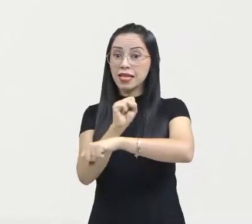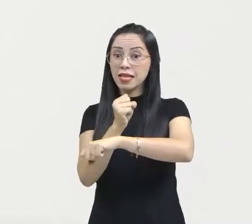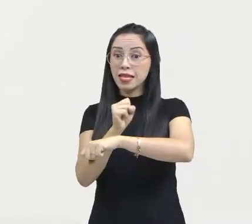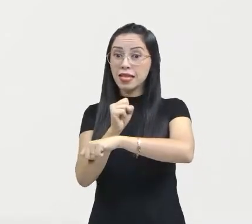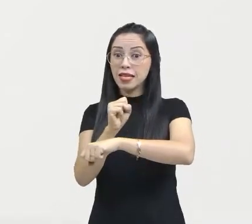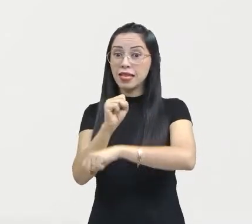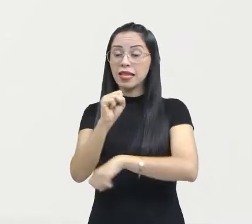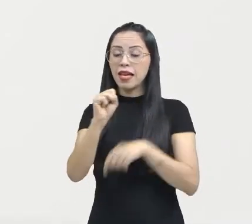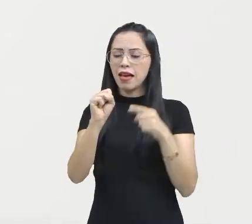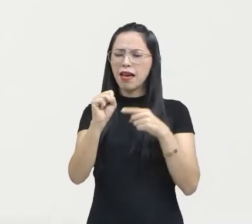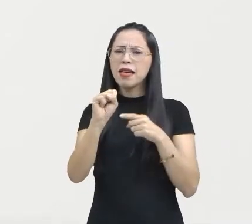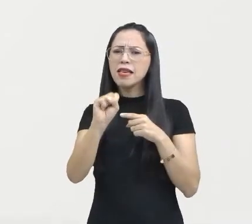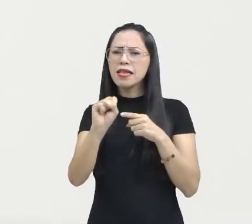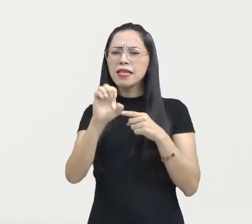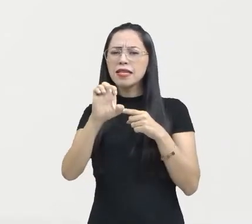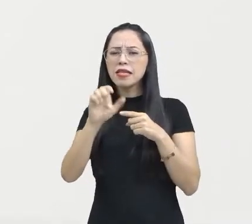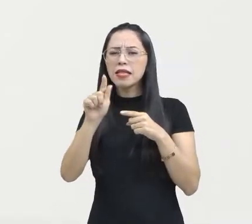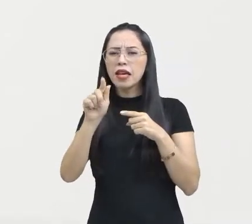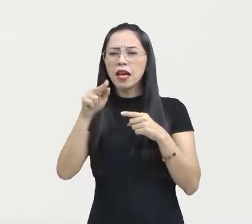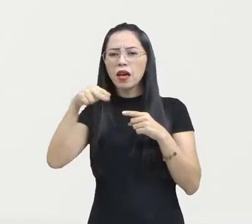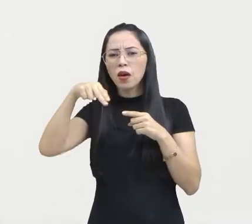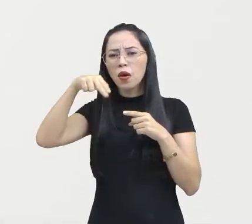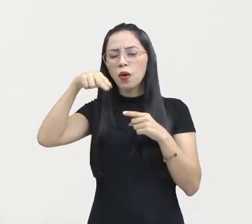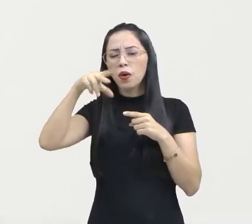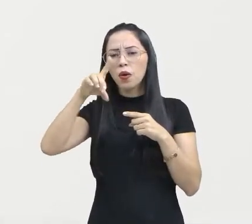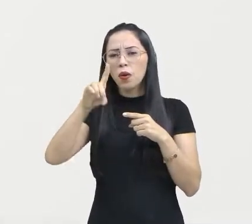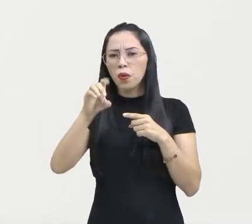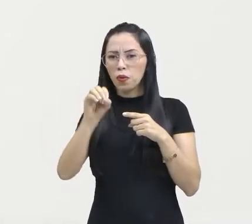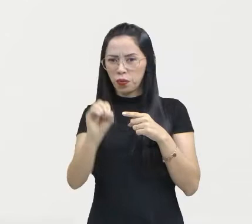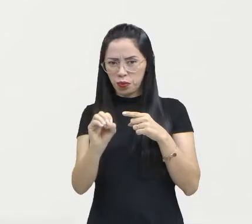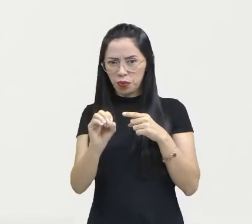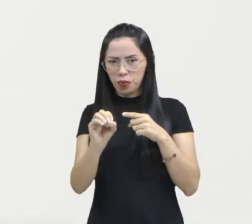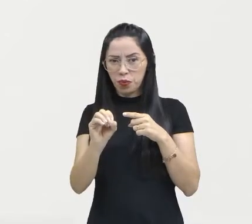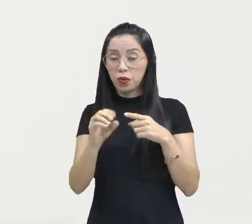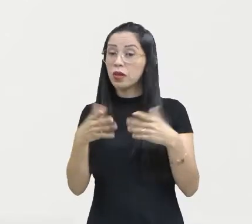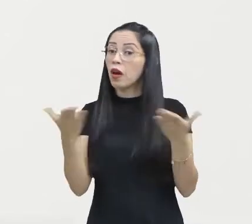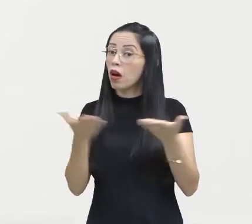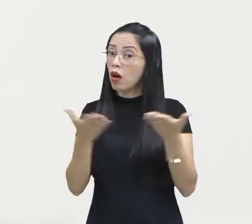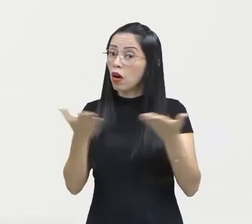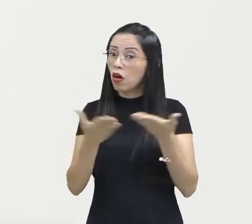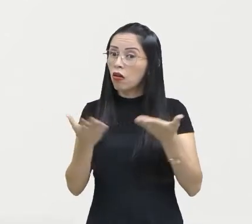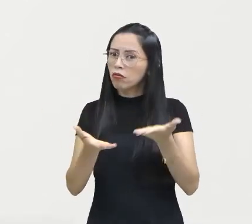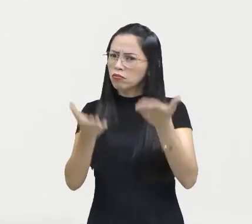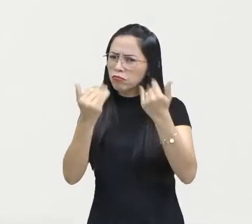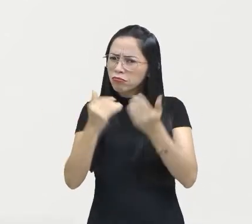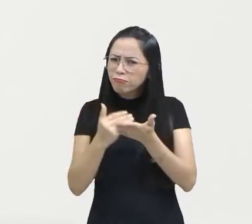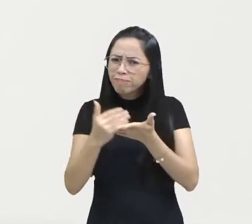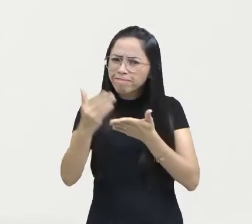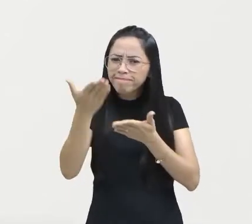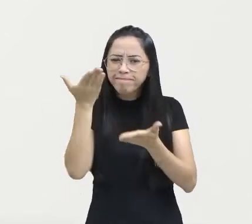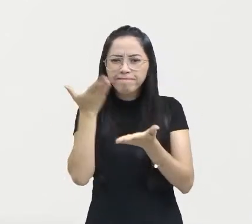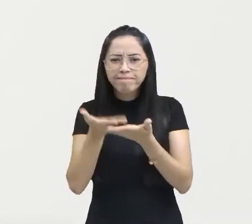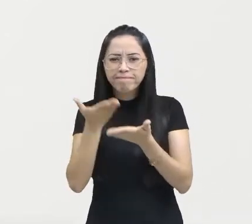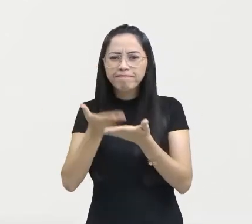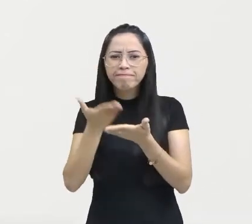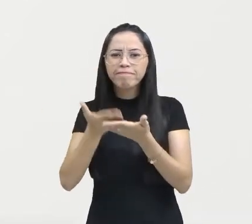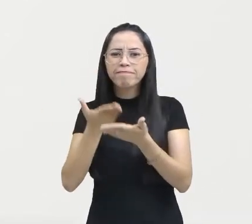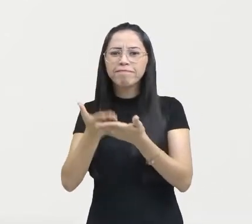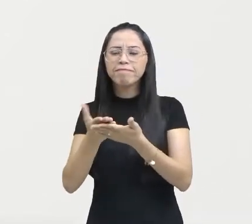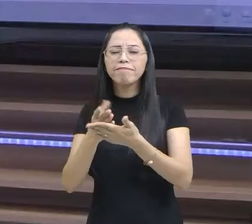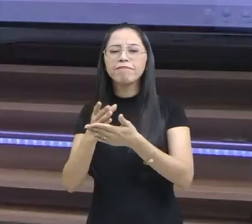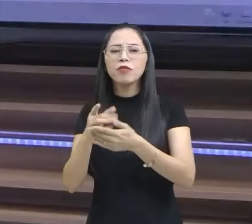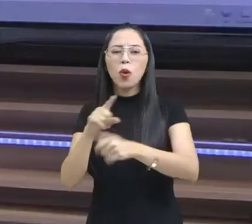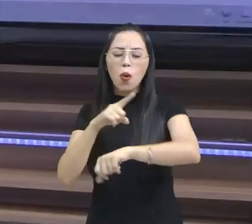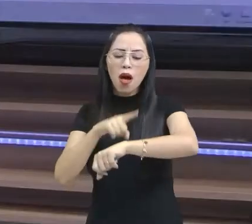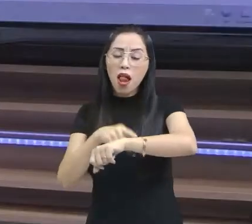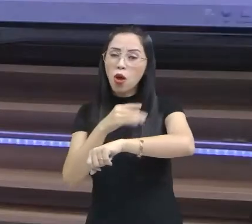vamos começar a trabalhar. A questão do relógio. Nosso querido relógio aí, principalmente o de ponteiro. Aqui